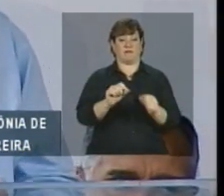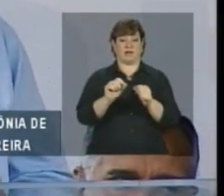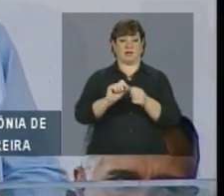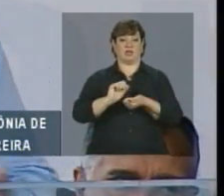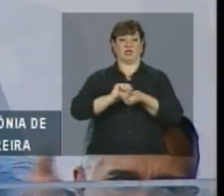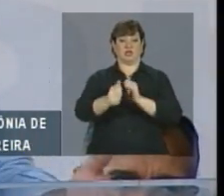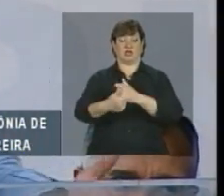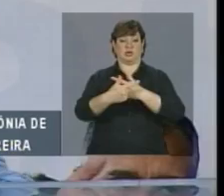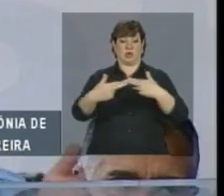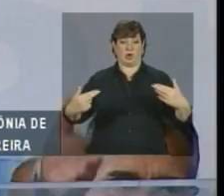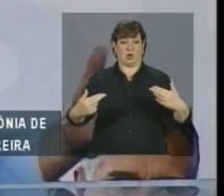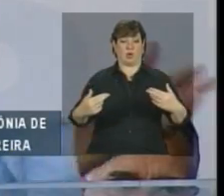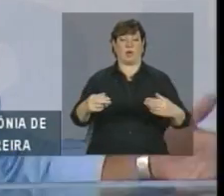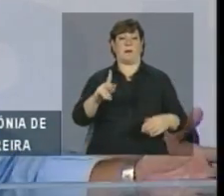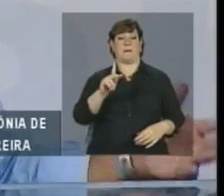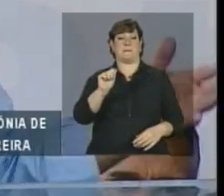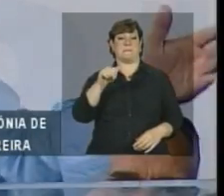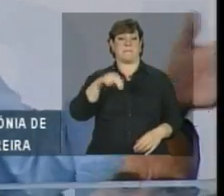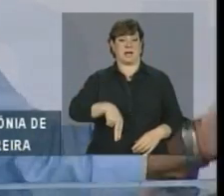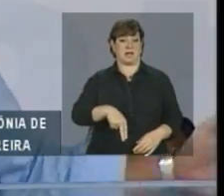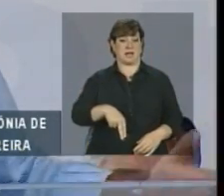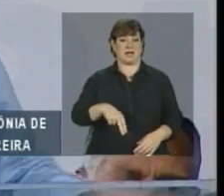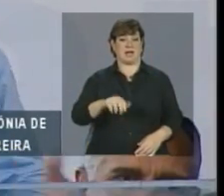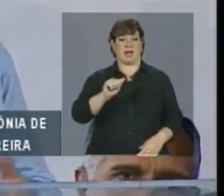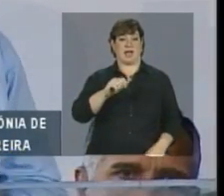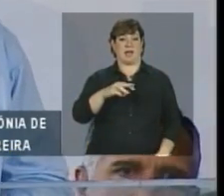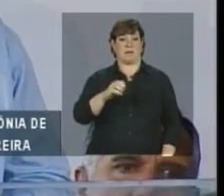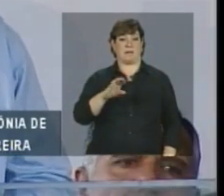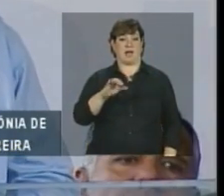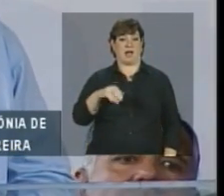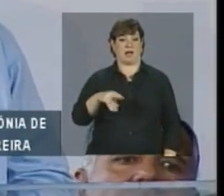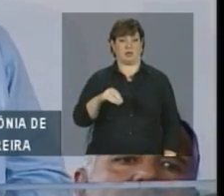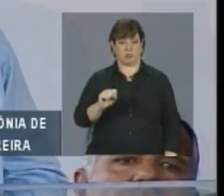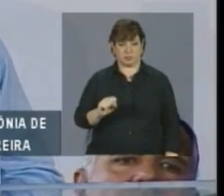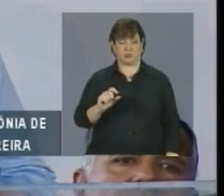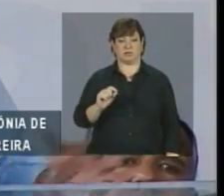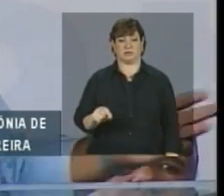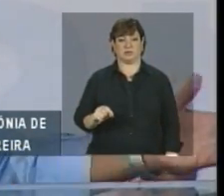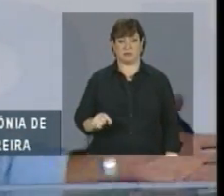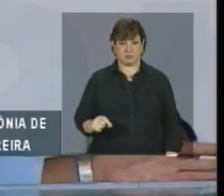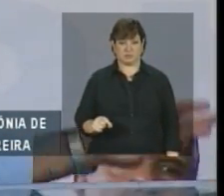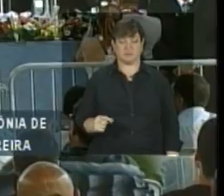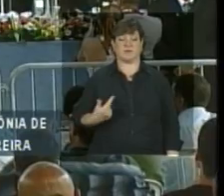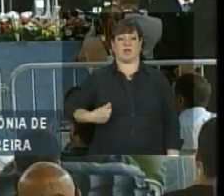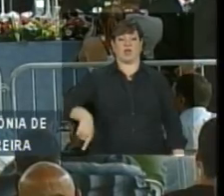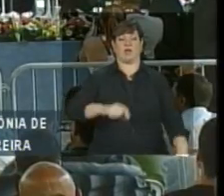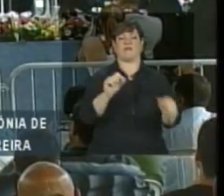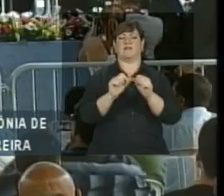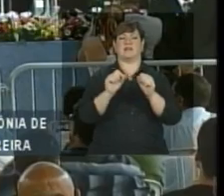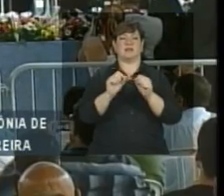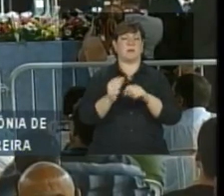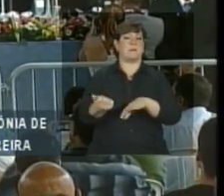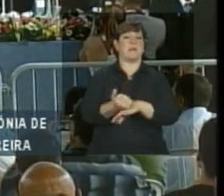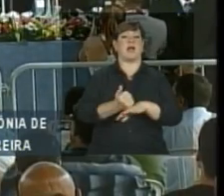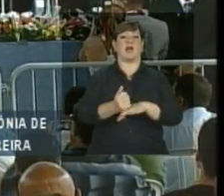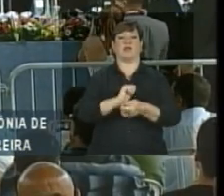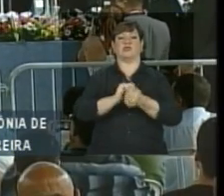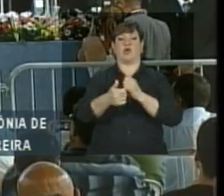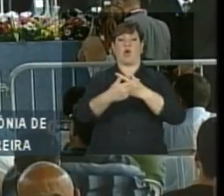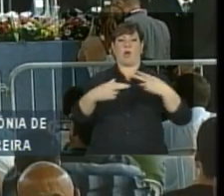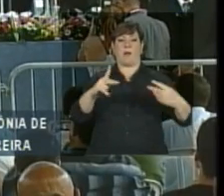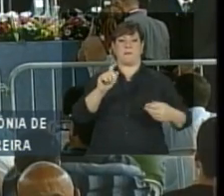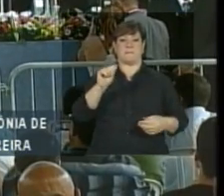Pan-Americanos, que eu tinha certeza que nós iríamos fazer o Eduardo à frente dos Jogos Pan-Americanos, nós fizemos os melhores Jogos Pan-Americanos da